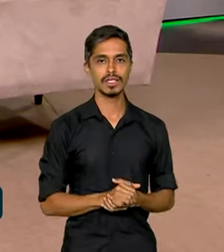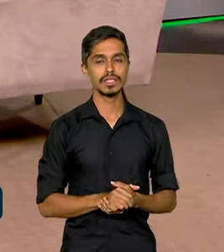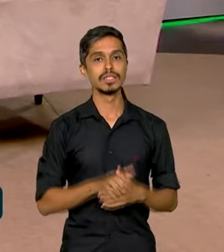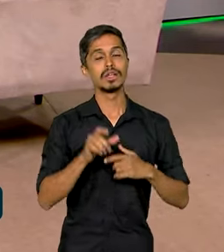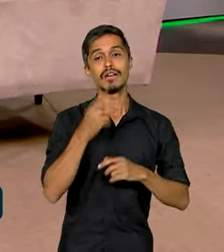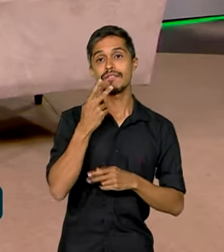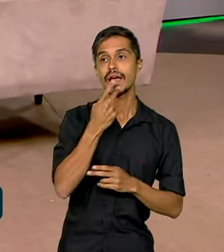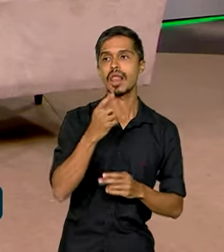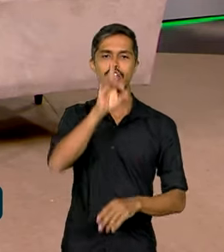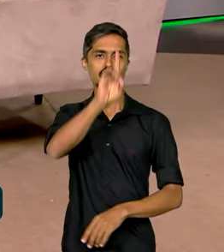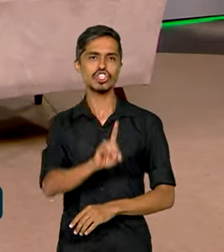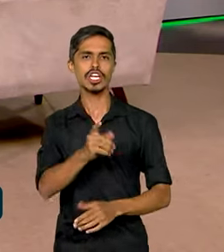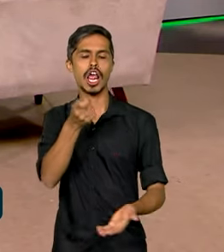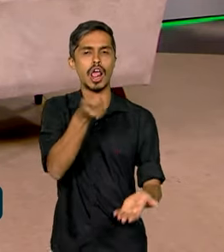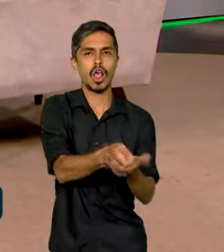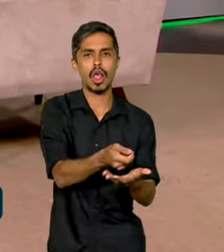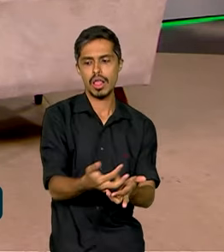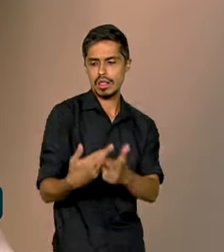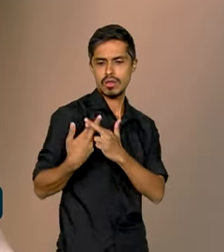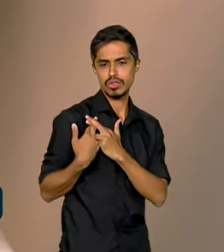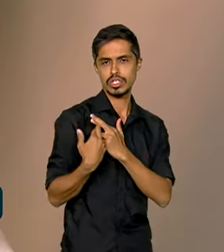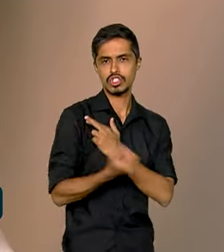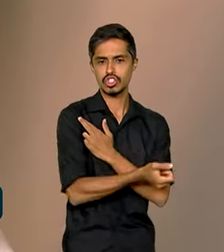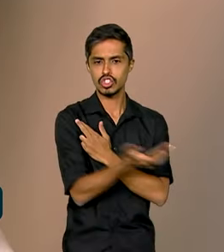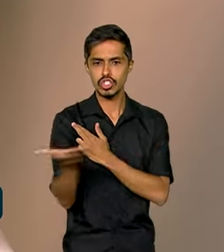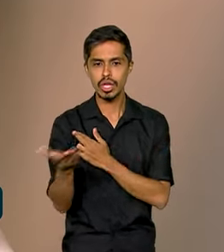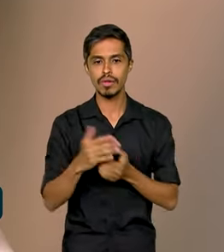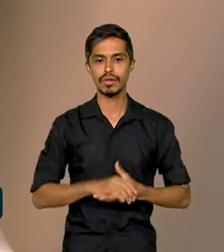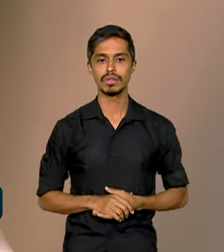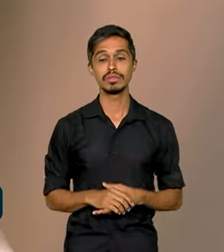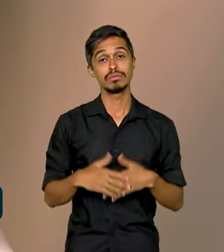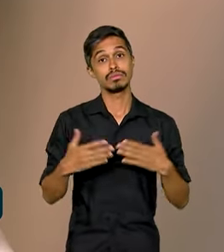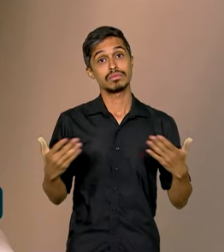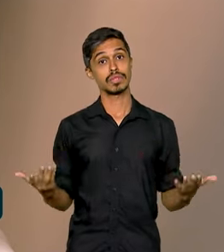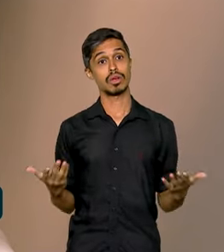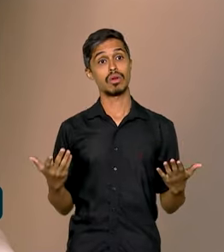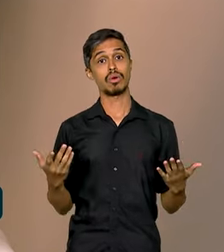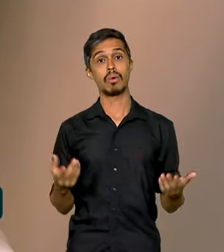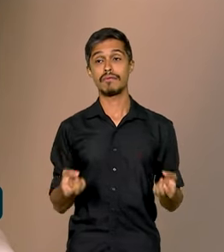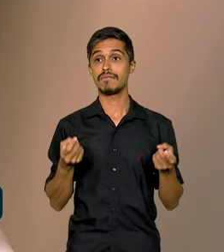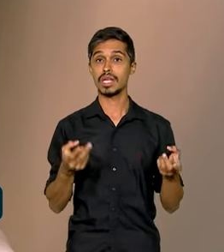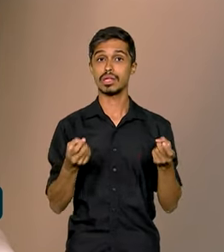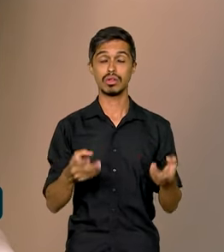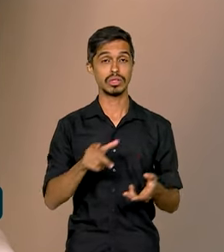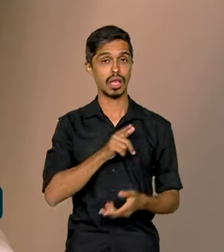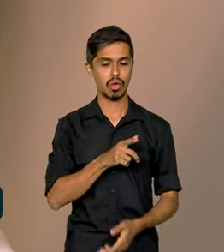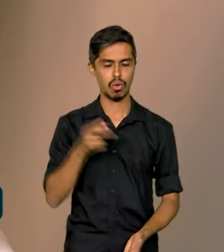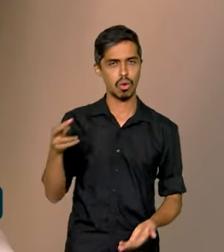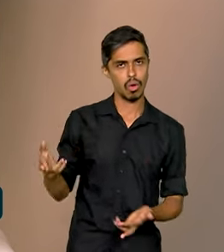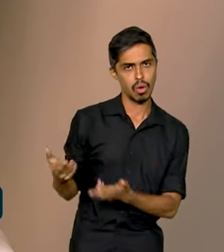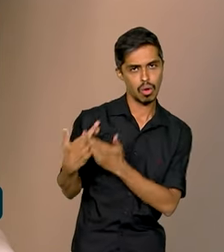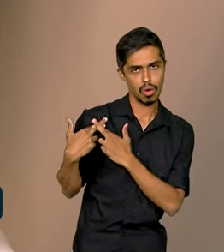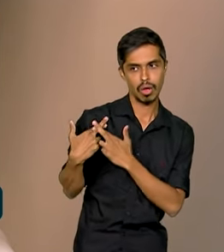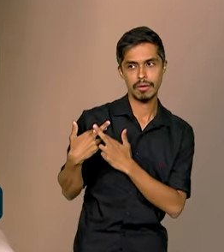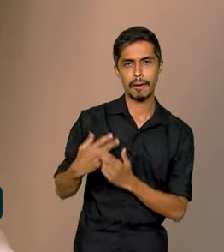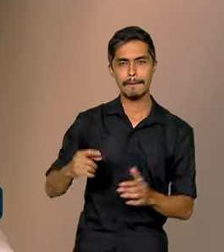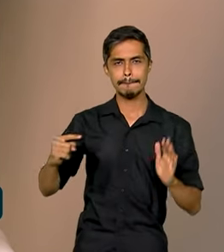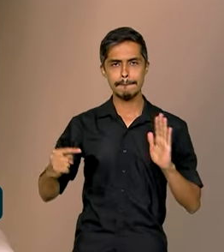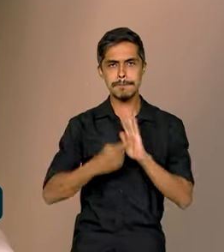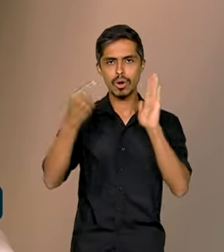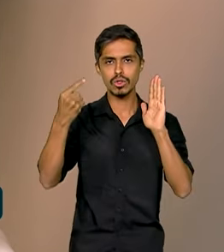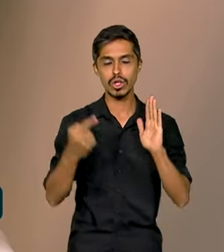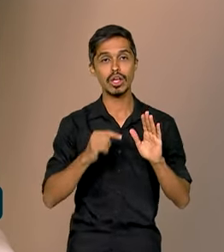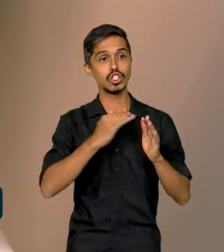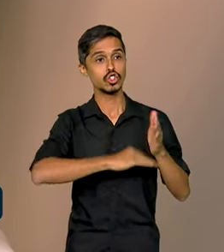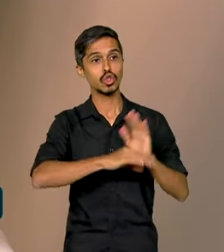quais são os direitos e deveres de consumidores e fornecedores o fornecedor ele tem um dever pontual entre todo